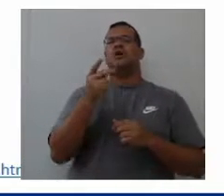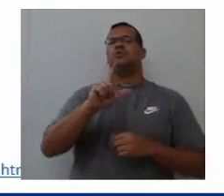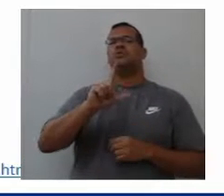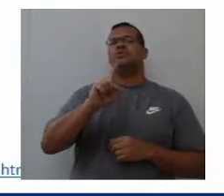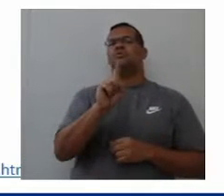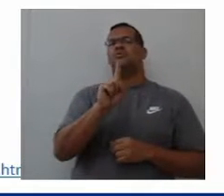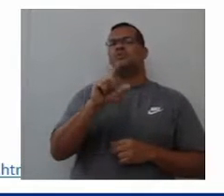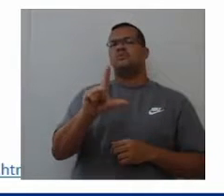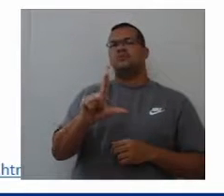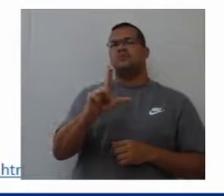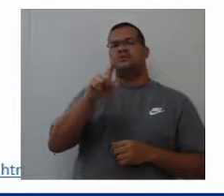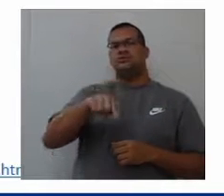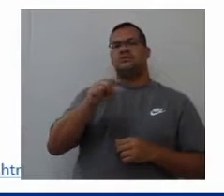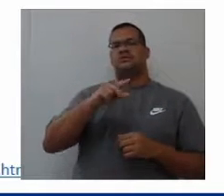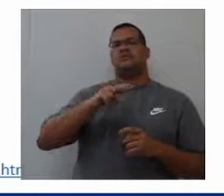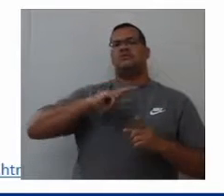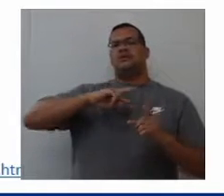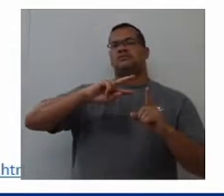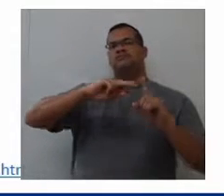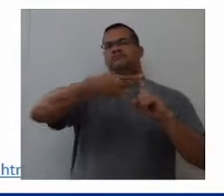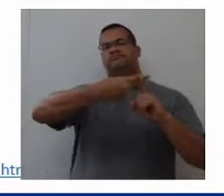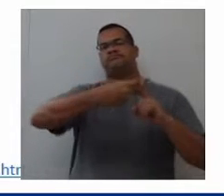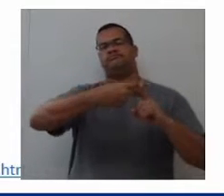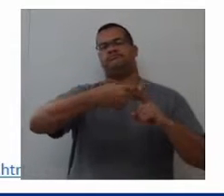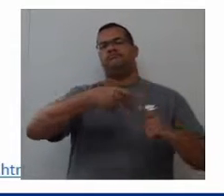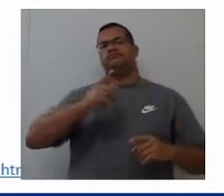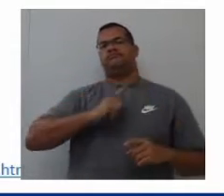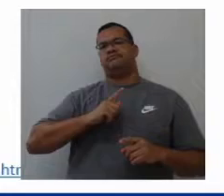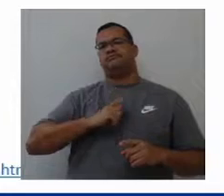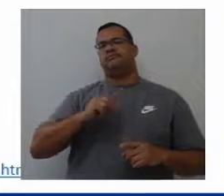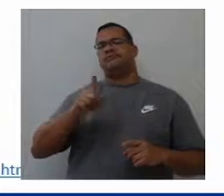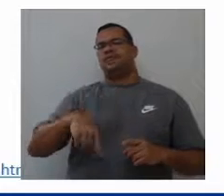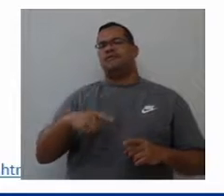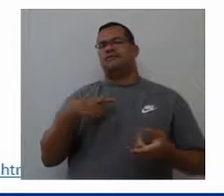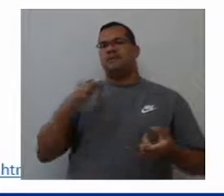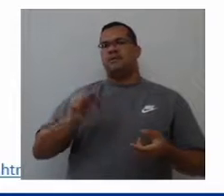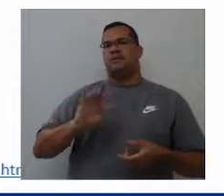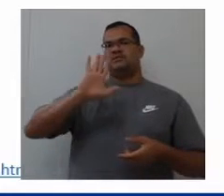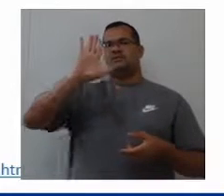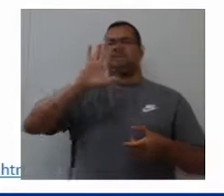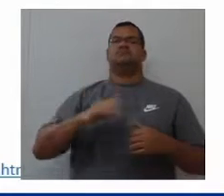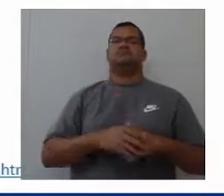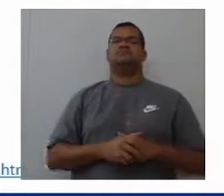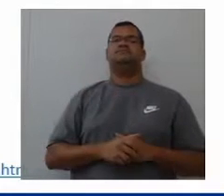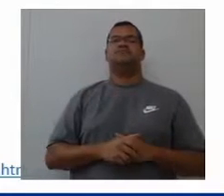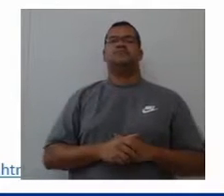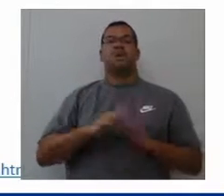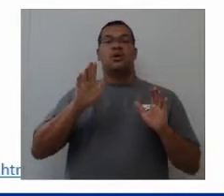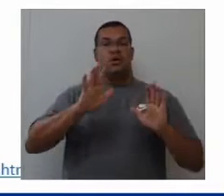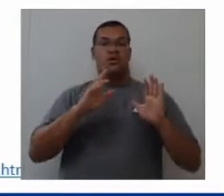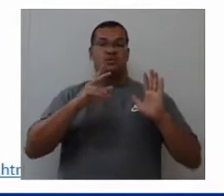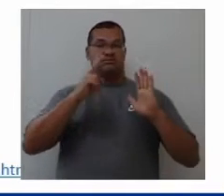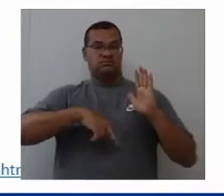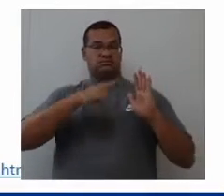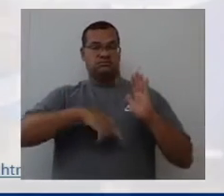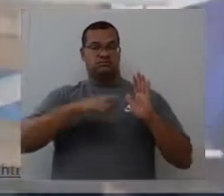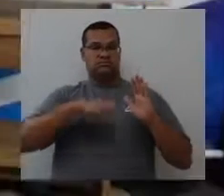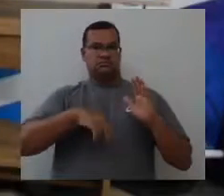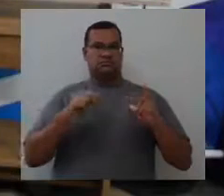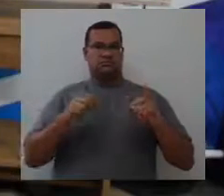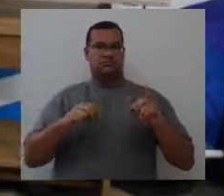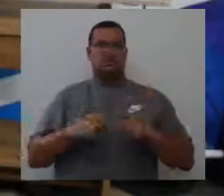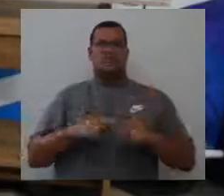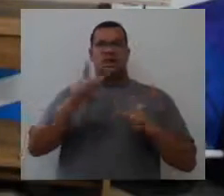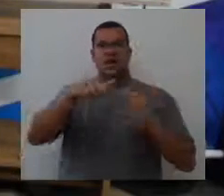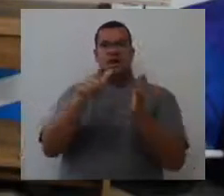combustível vai ficar ainda mais salgado. Vamos voltar à leitura dela? Vê só, essa matéria, vou reiterar. Volta para mim aqui,